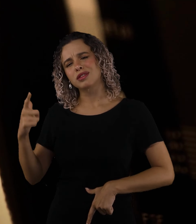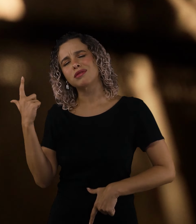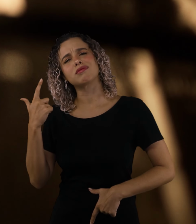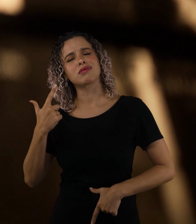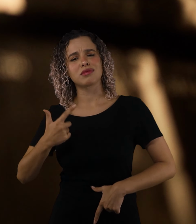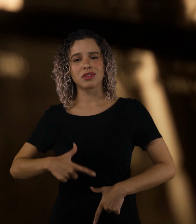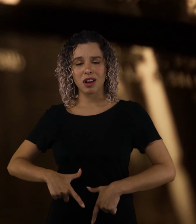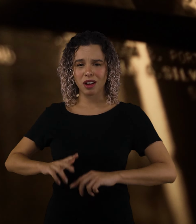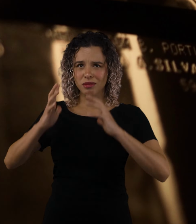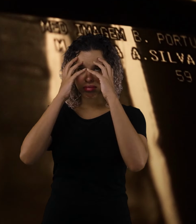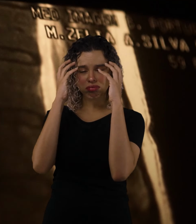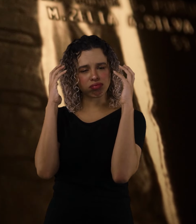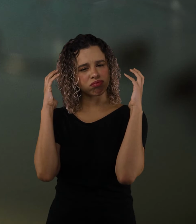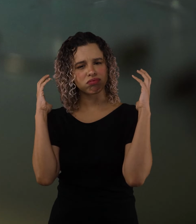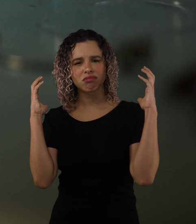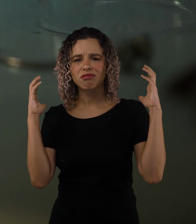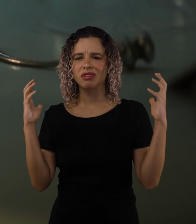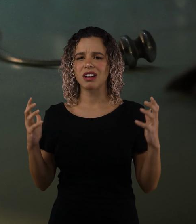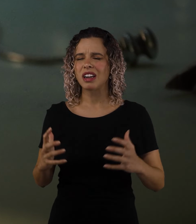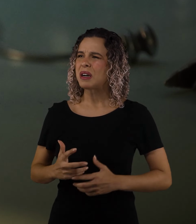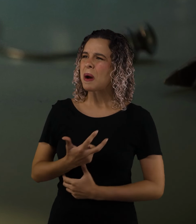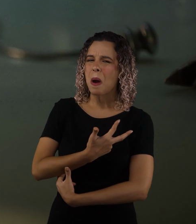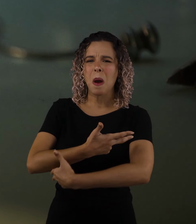Instrumento cirúrgico sobre uma mesa.